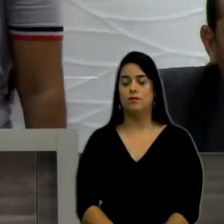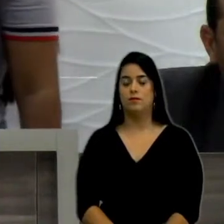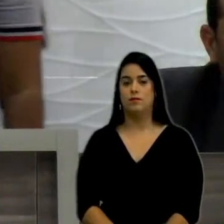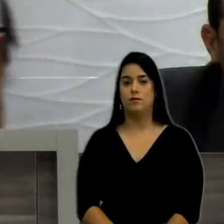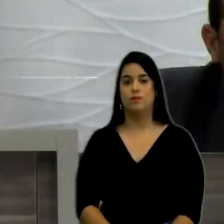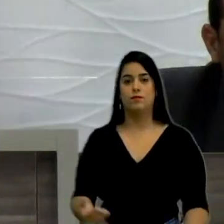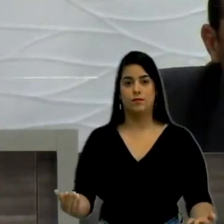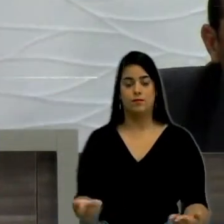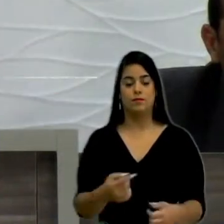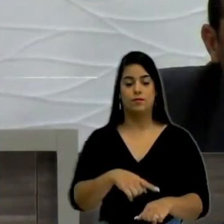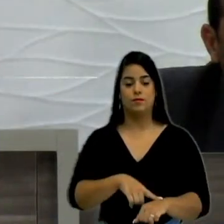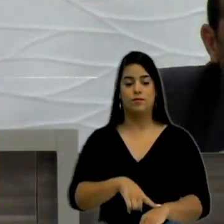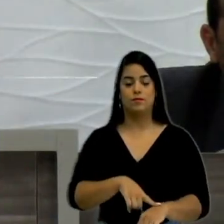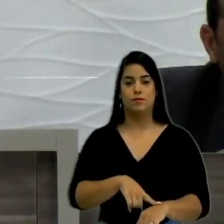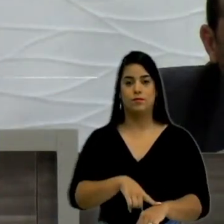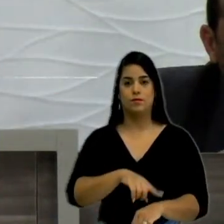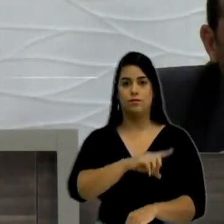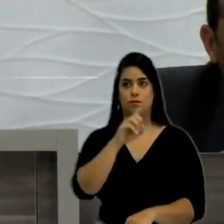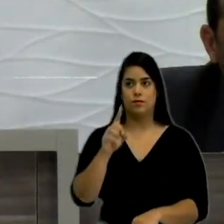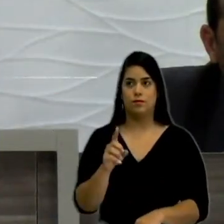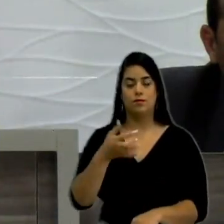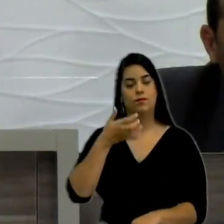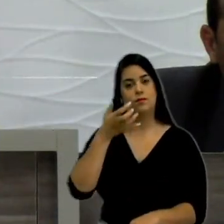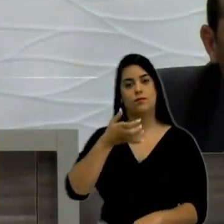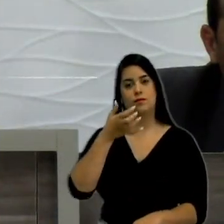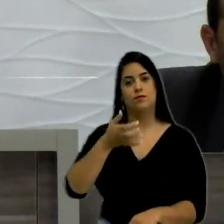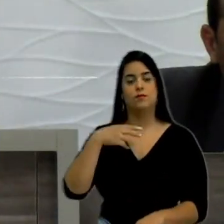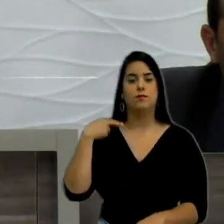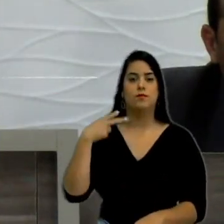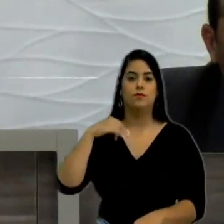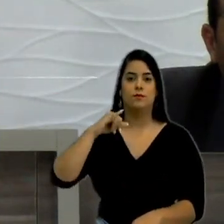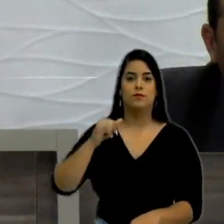Passo a hora do expediente para contar a palavra ao vereador Júnior do sindicato.